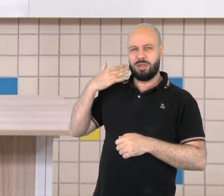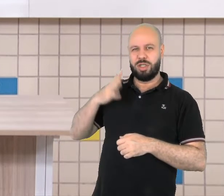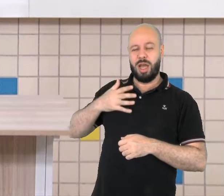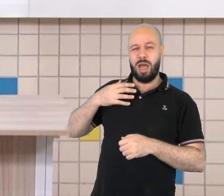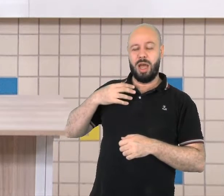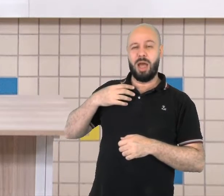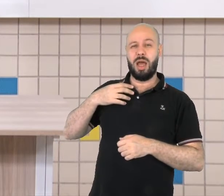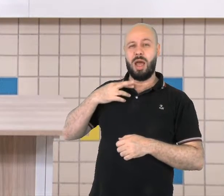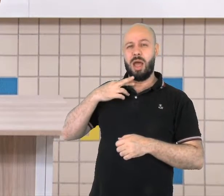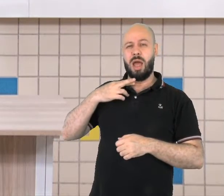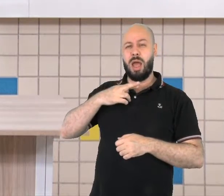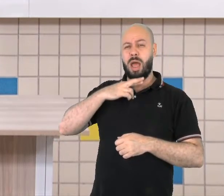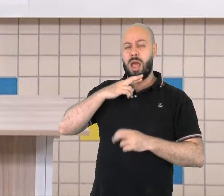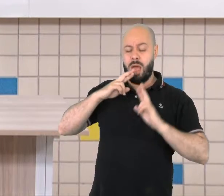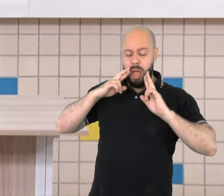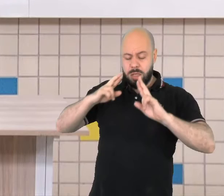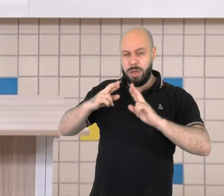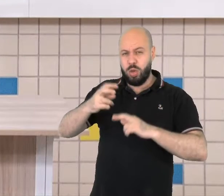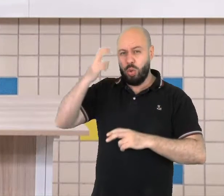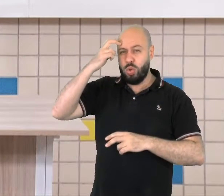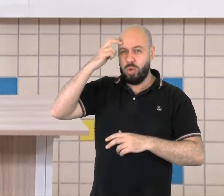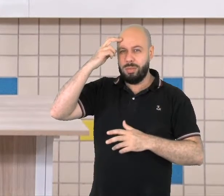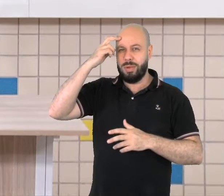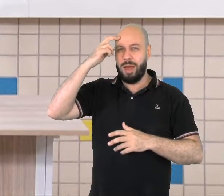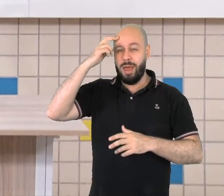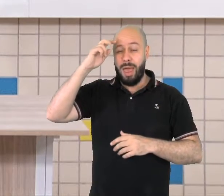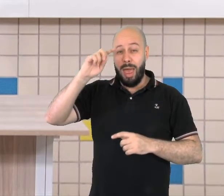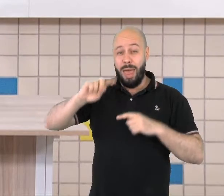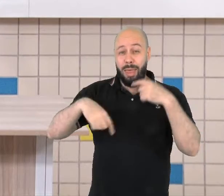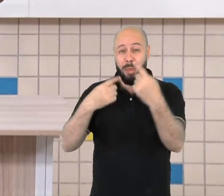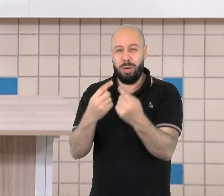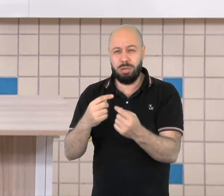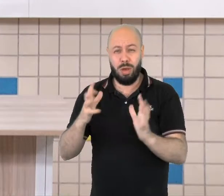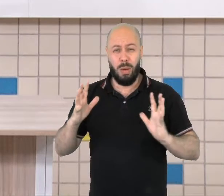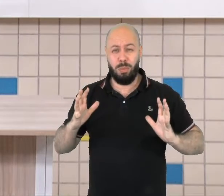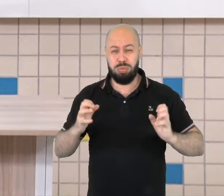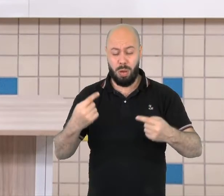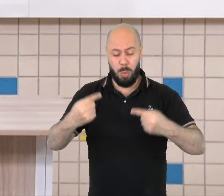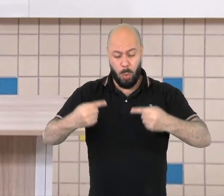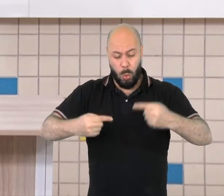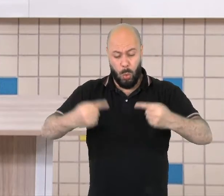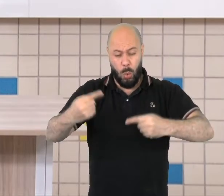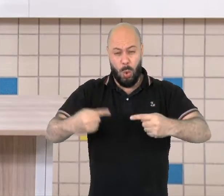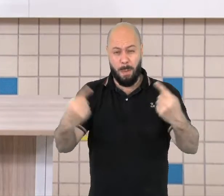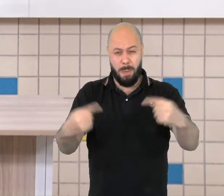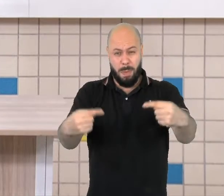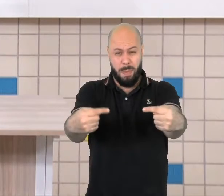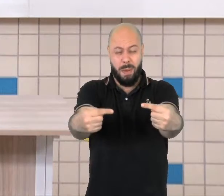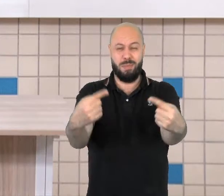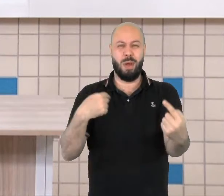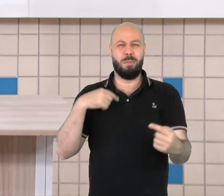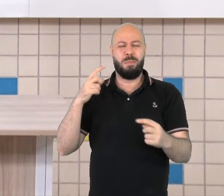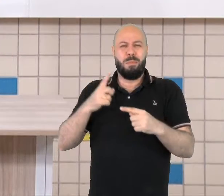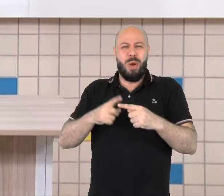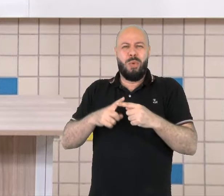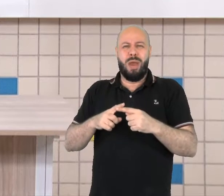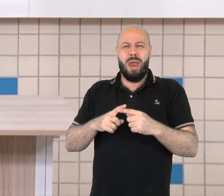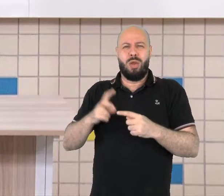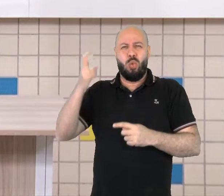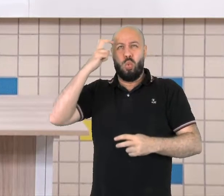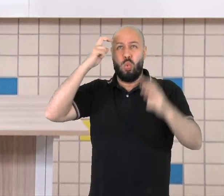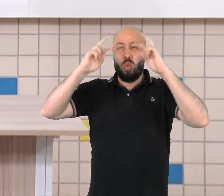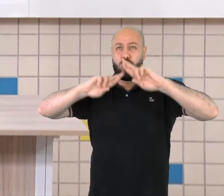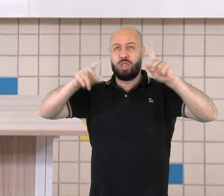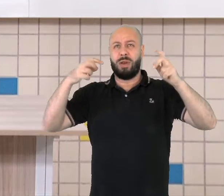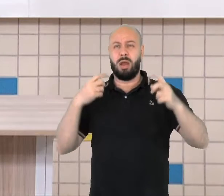culturas? Isso depois vai gerar muitos conflitos e muitas tensões, porque pegaram muitas tribos e muitas culturas e colocaram num